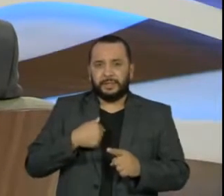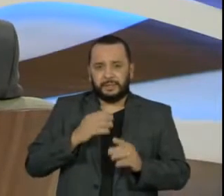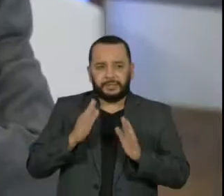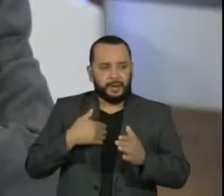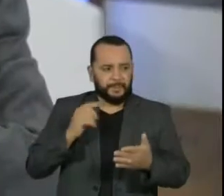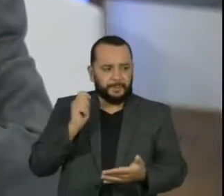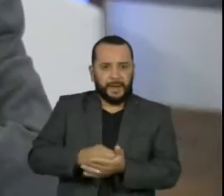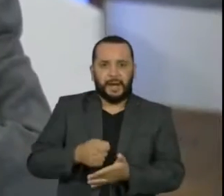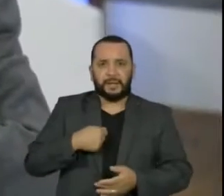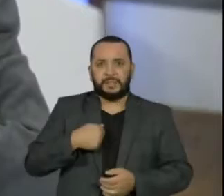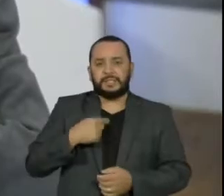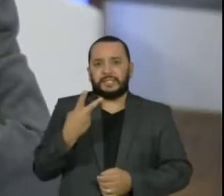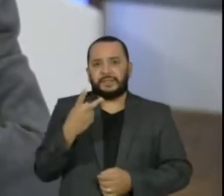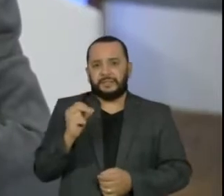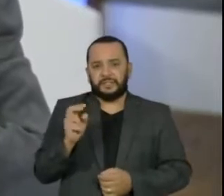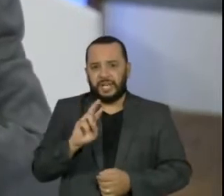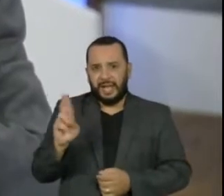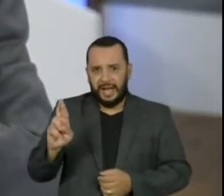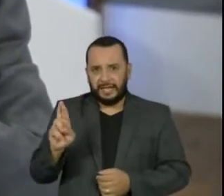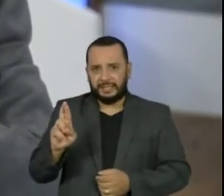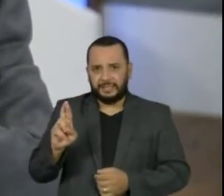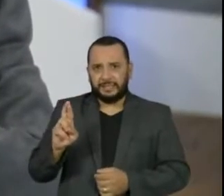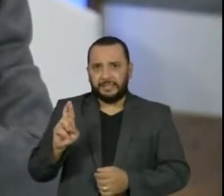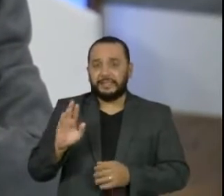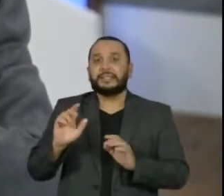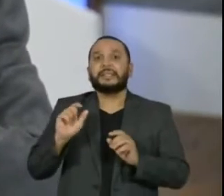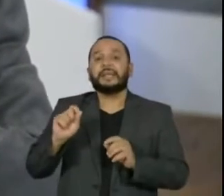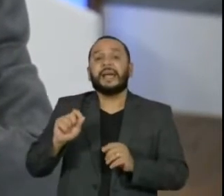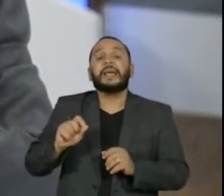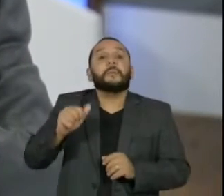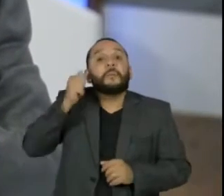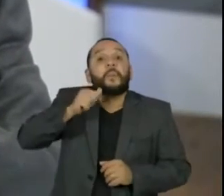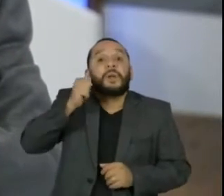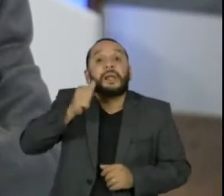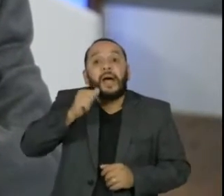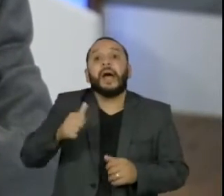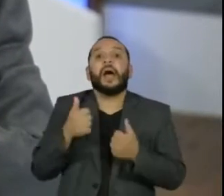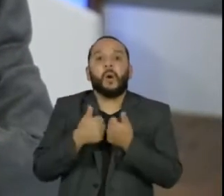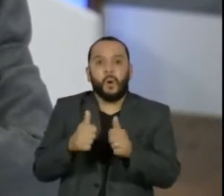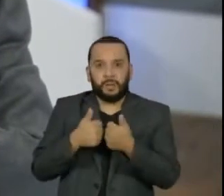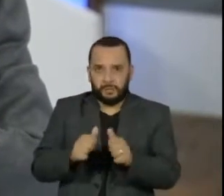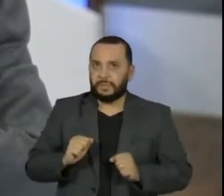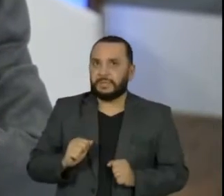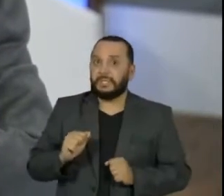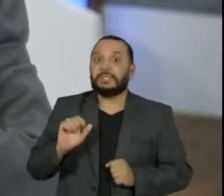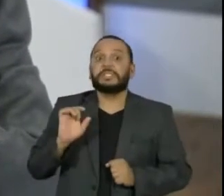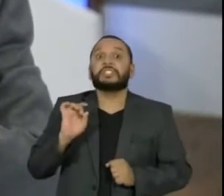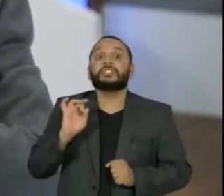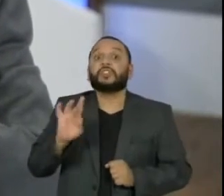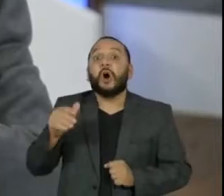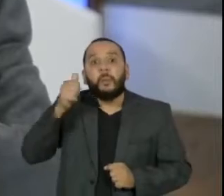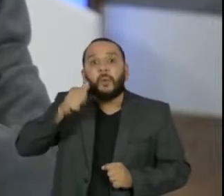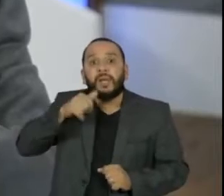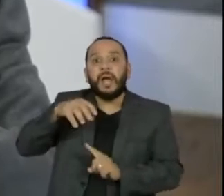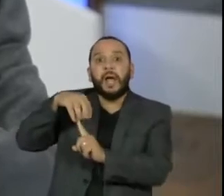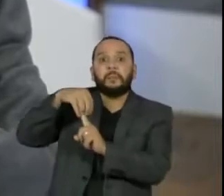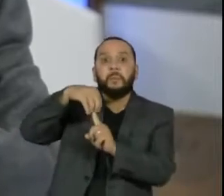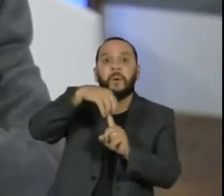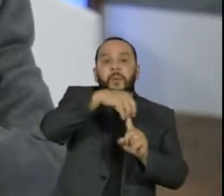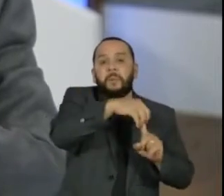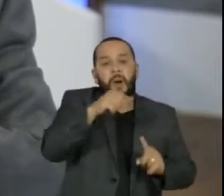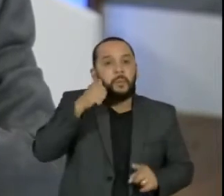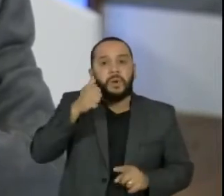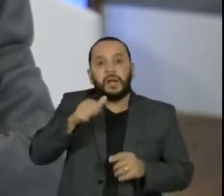mais barato que o Vale Transporte. Então, quem anda de ônibus é mulher. Ponto de ônibus só tem mulher. Eu não sei aqui em São